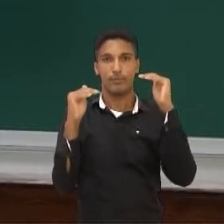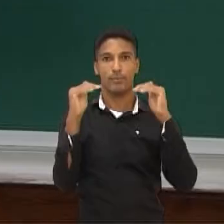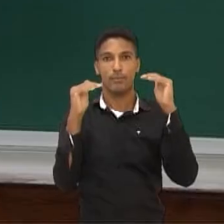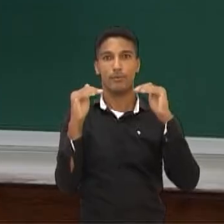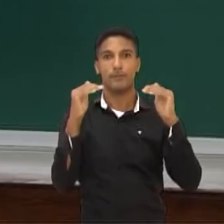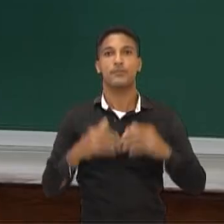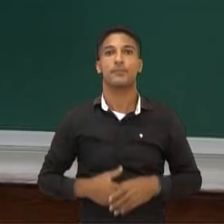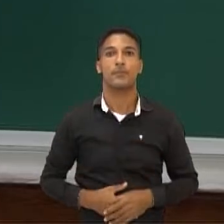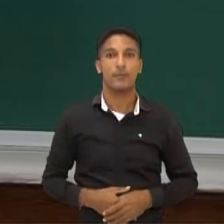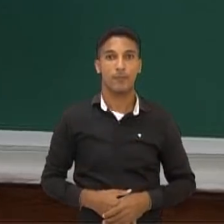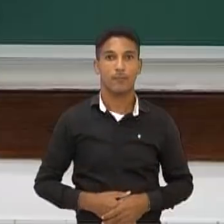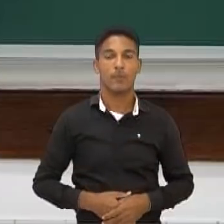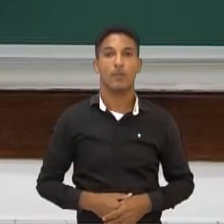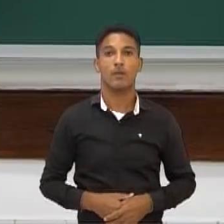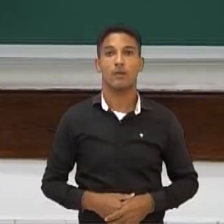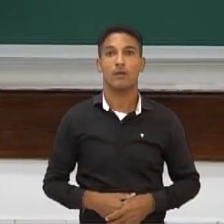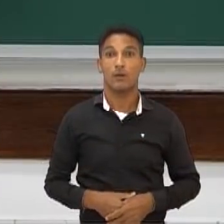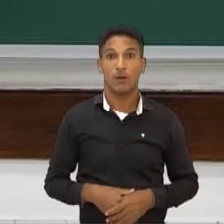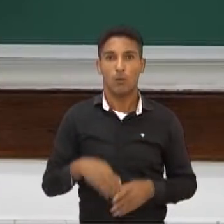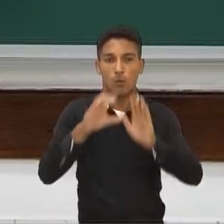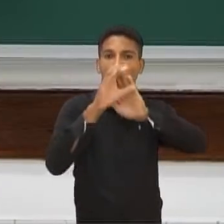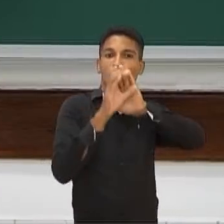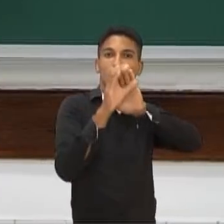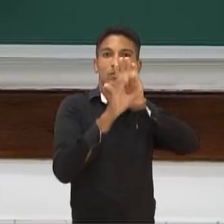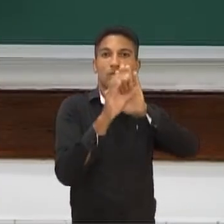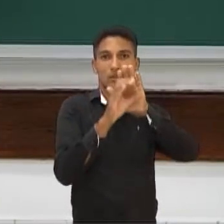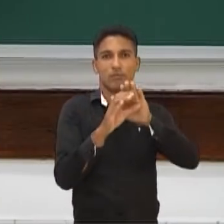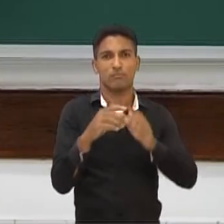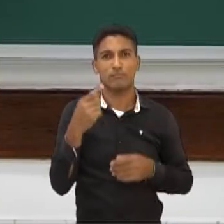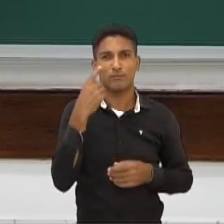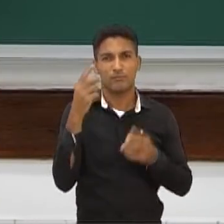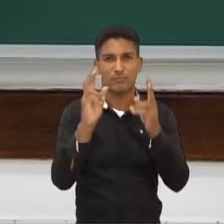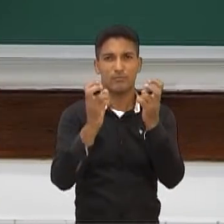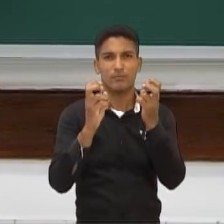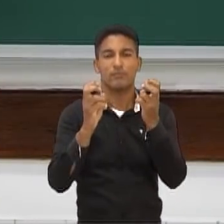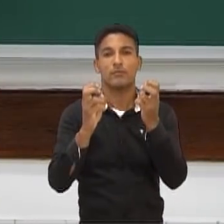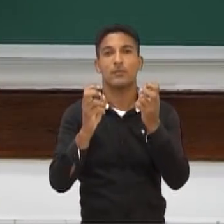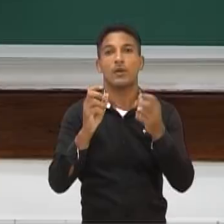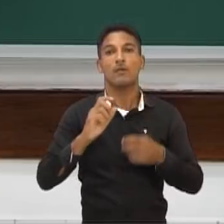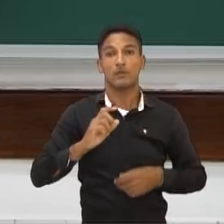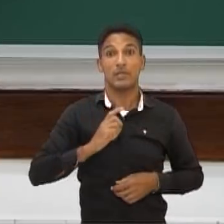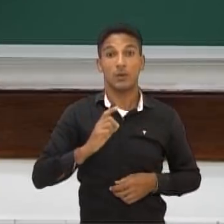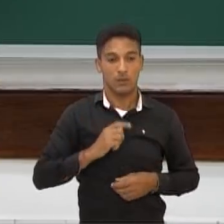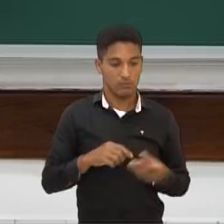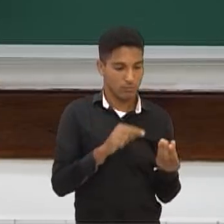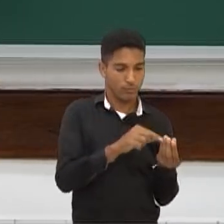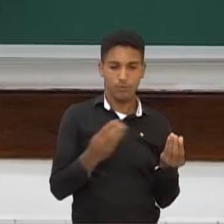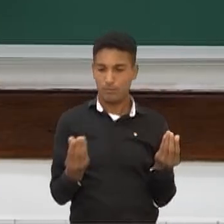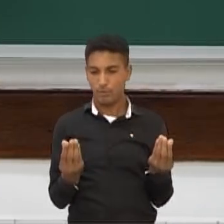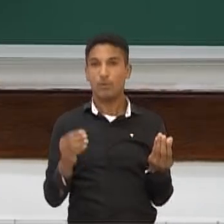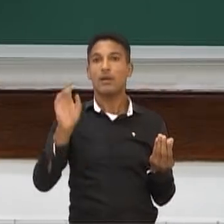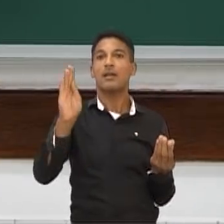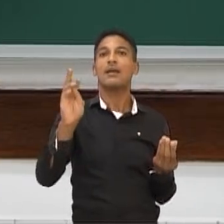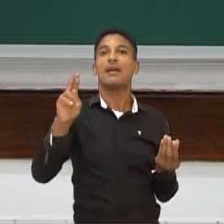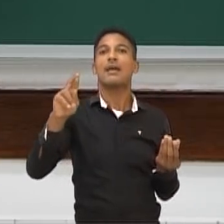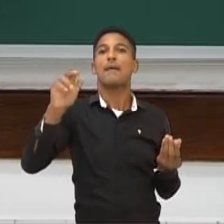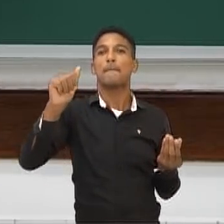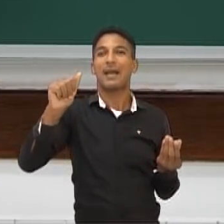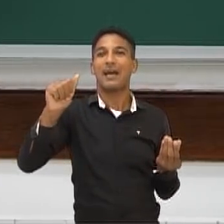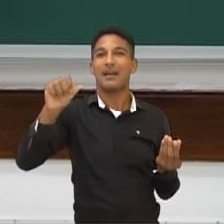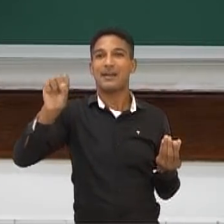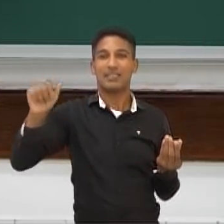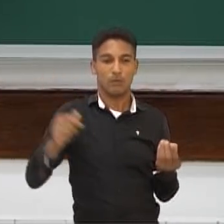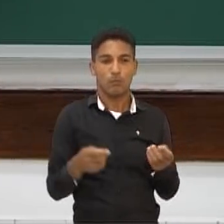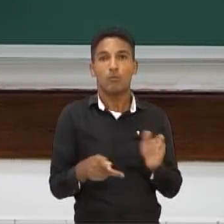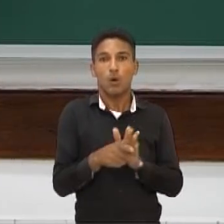vai passar. Baseado nesse conceito, repare bem, se você pegar duas brasas e colocar uma do lado da